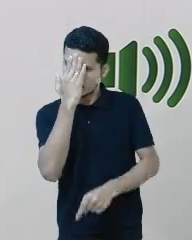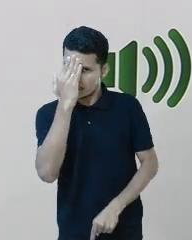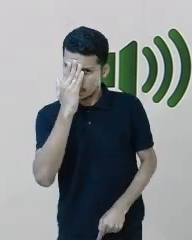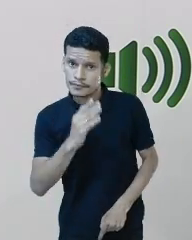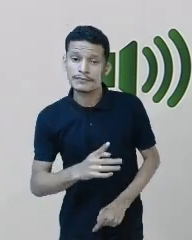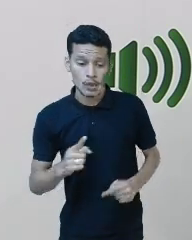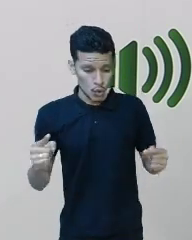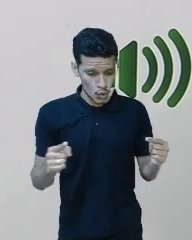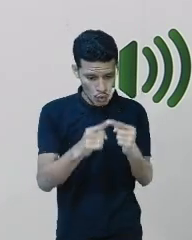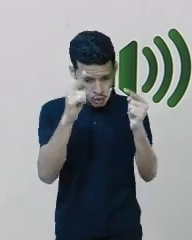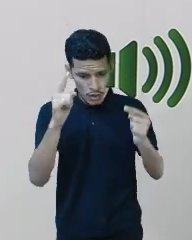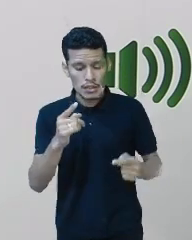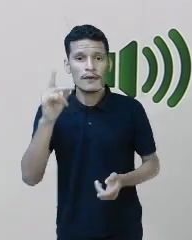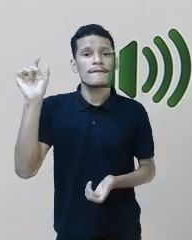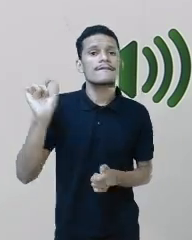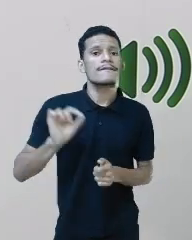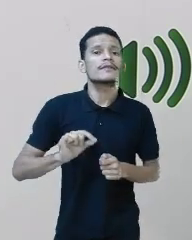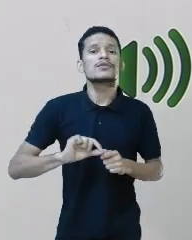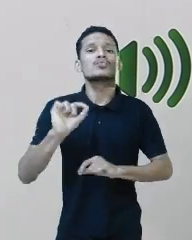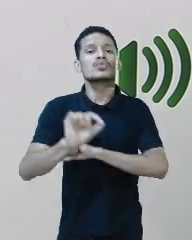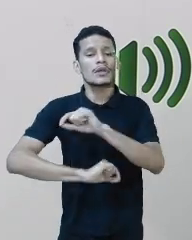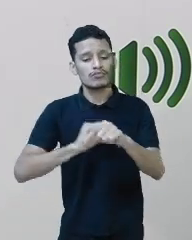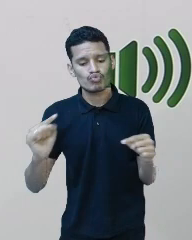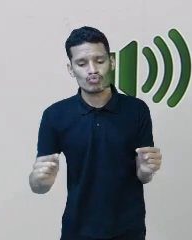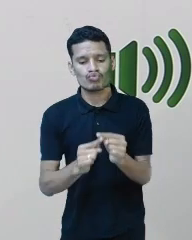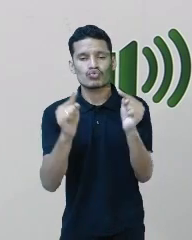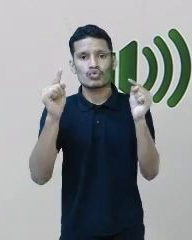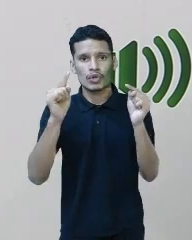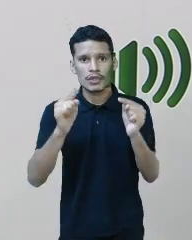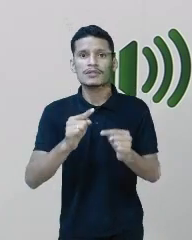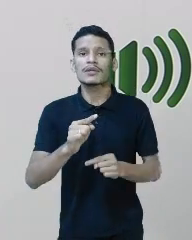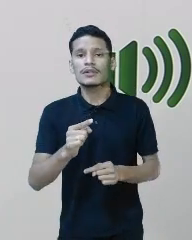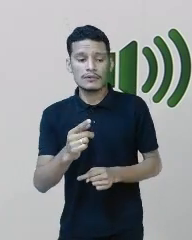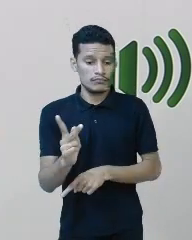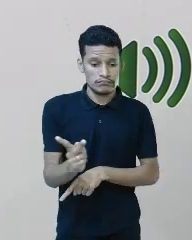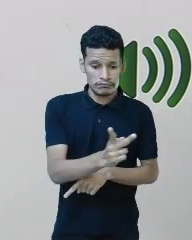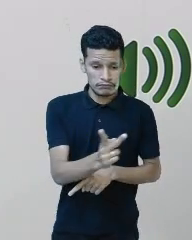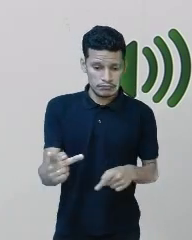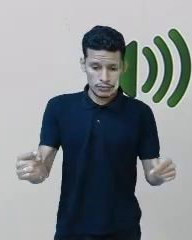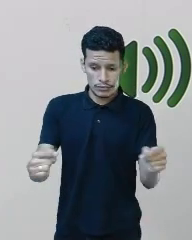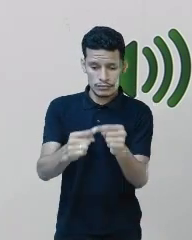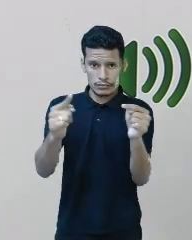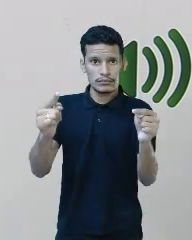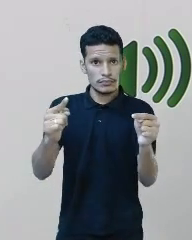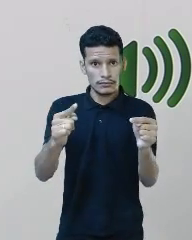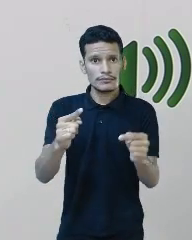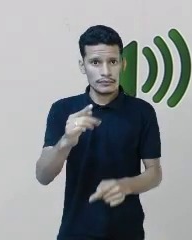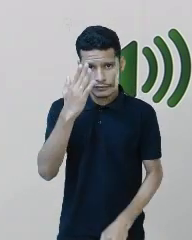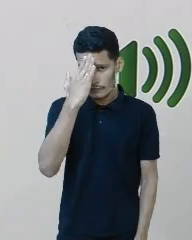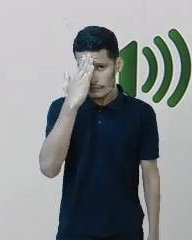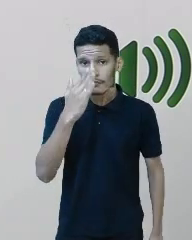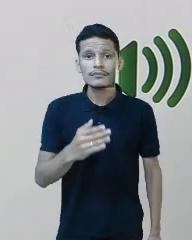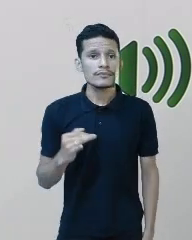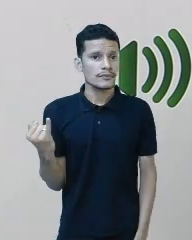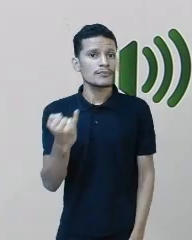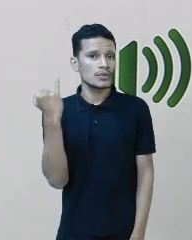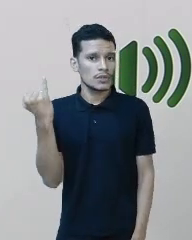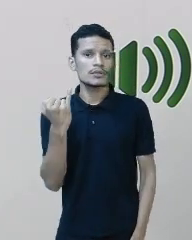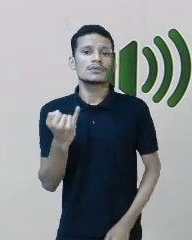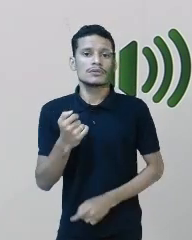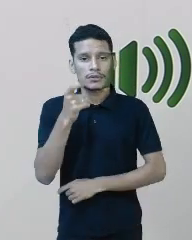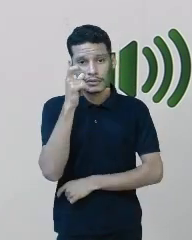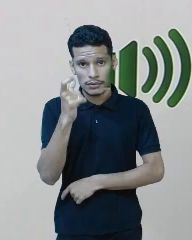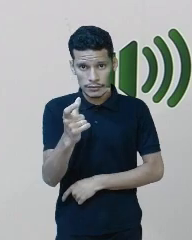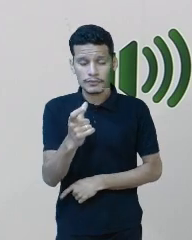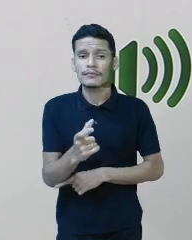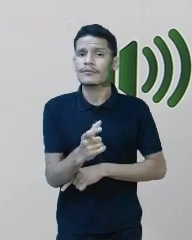concordando, vocês estão realizando uma concordância entre vocês, tá? Isso é bem interessante. Então tem aí,